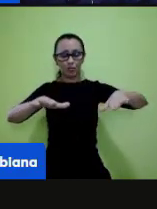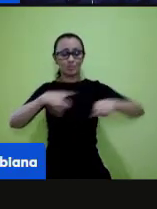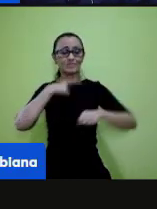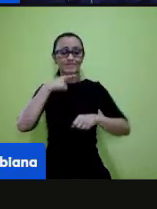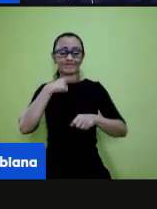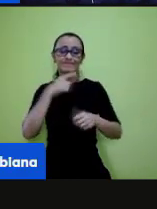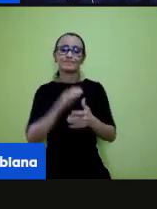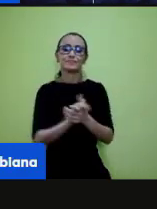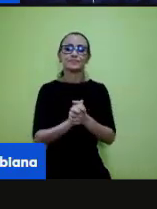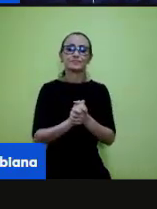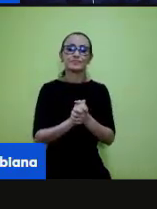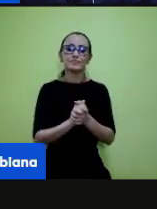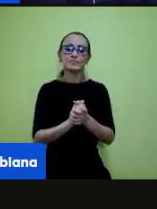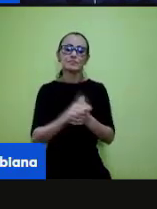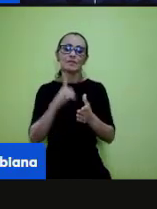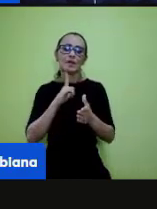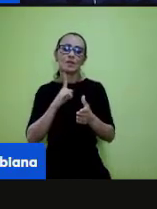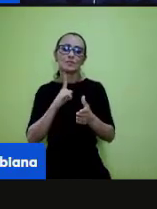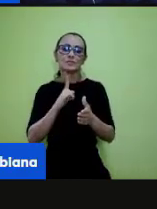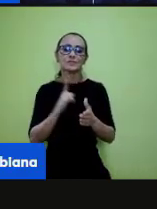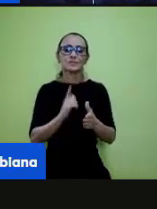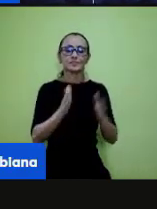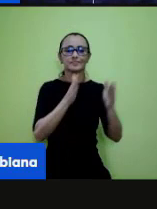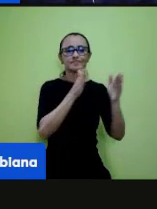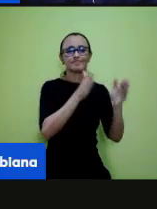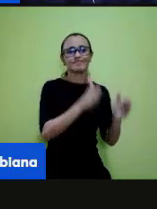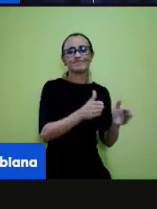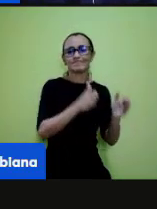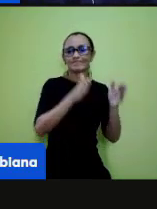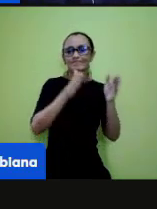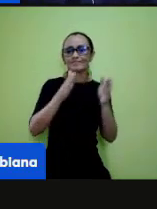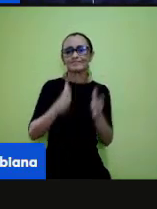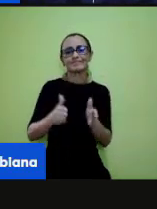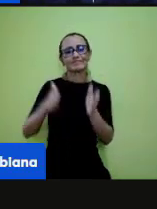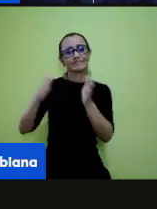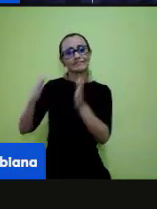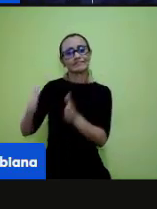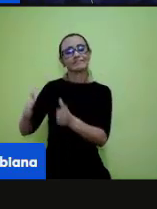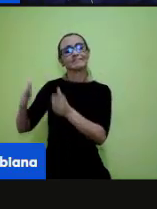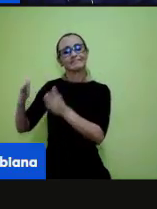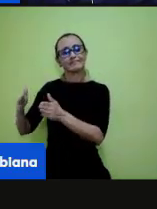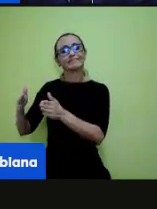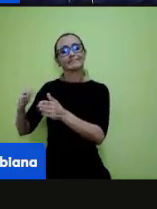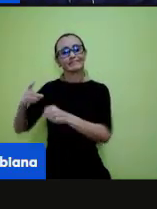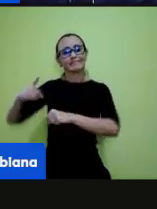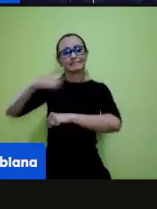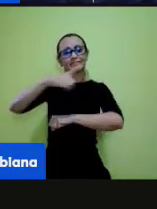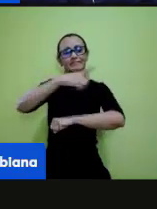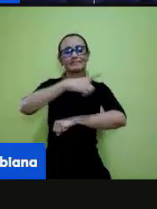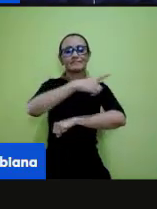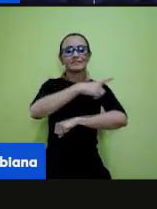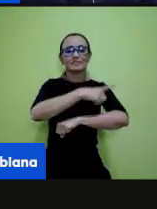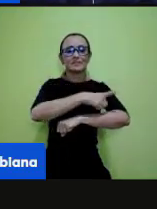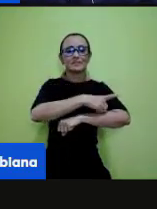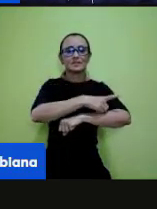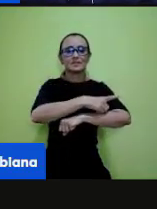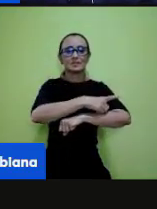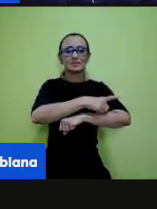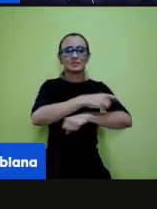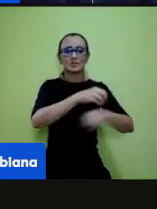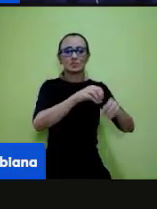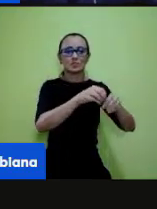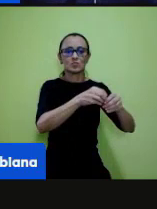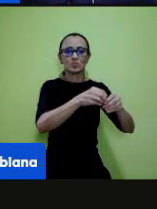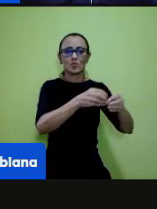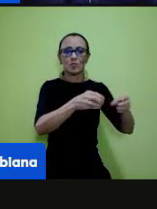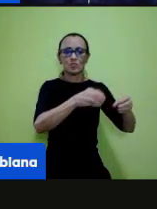Nós temos a fase desse vetor, tá, distinta. O Aedes aegypti faz a postura dos ovos, faz uma